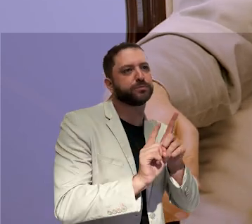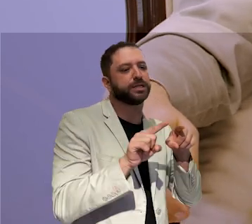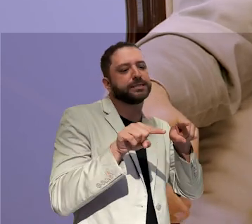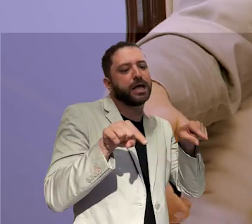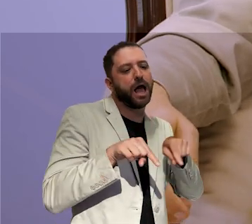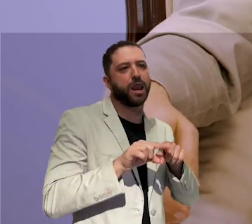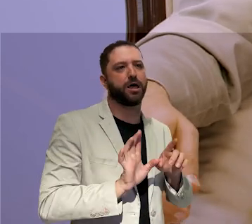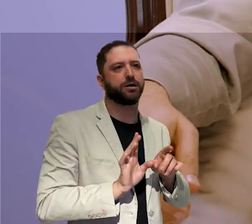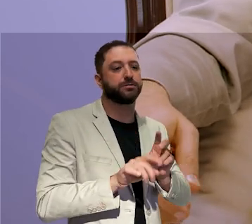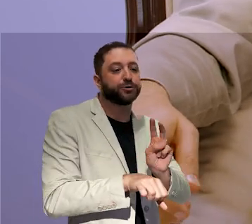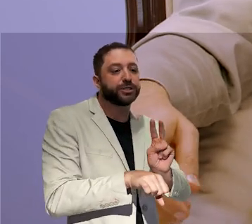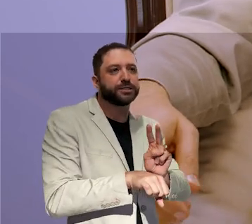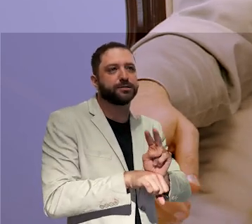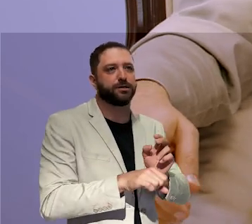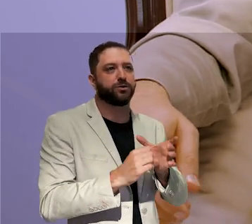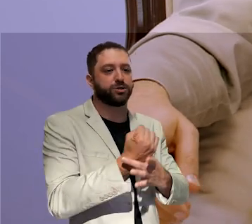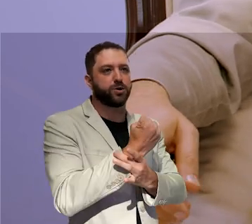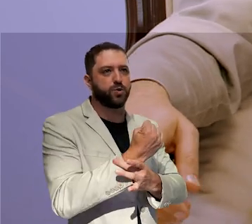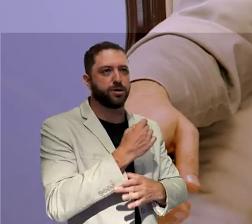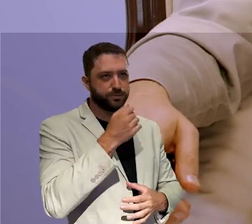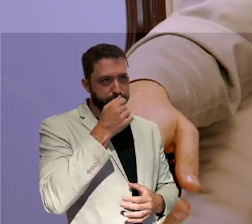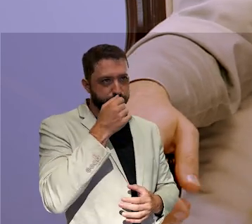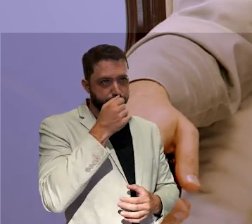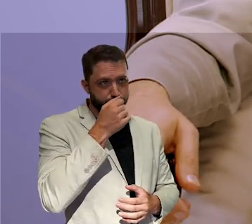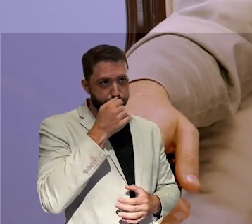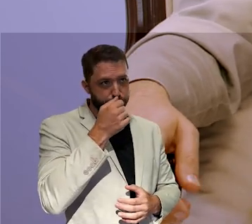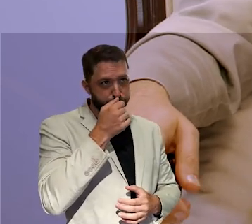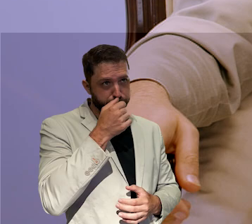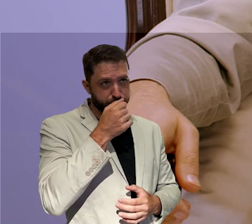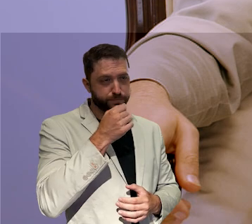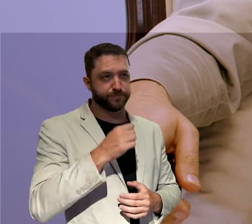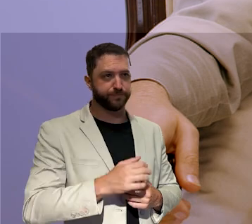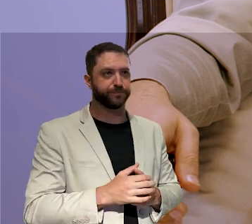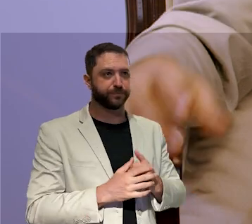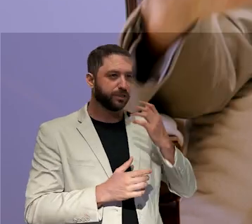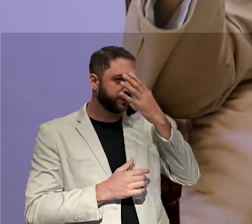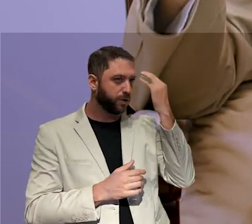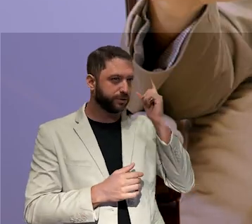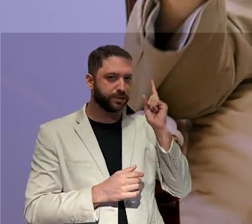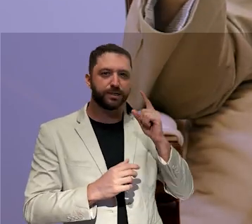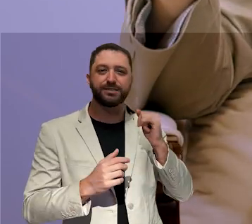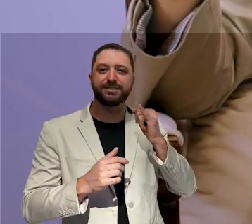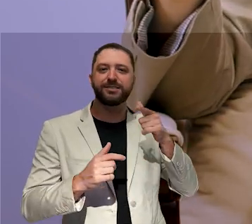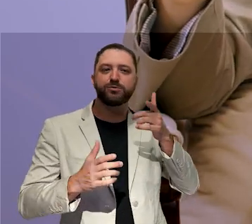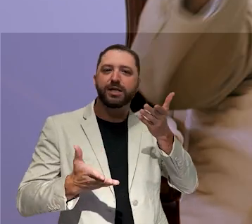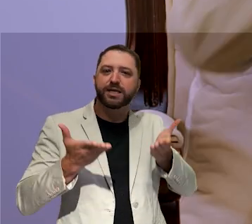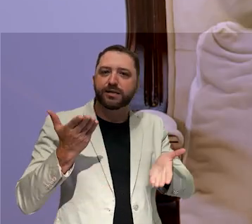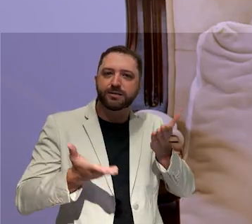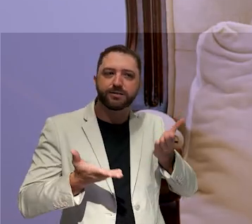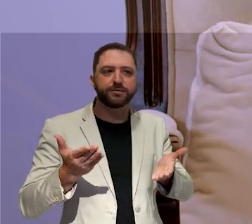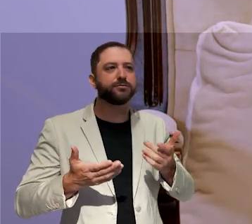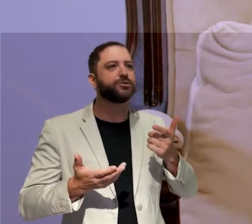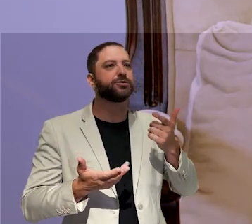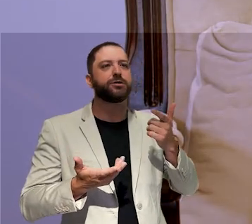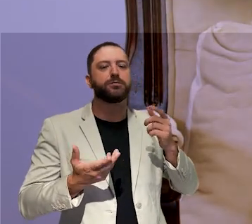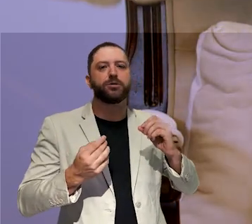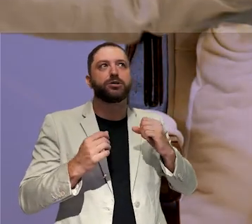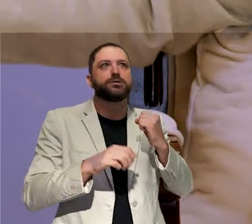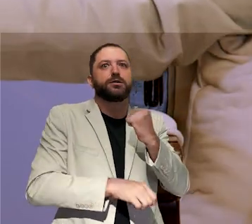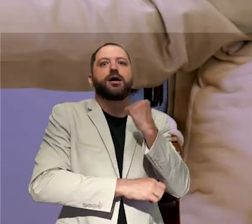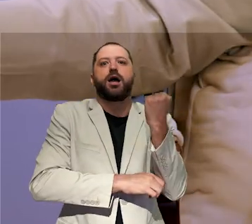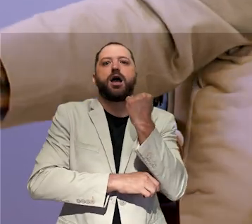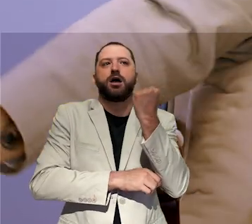né? Ofereça proteção e segurança. Lembre-se bem, qualquer instabilidade emocional ou até mesmo